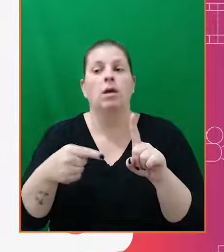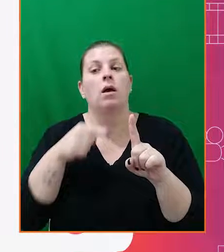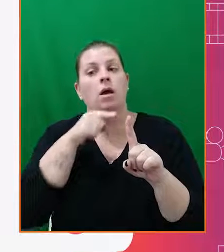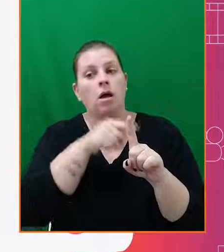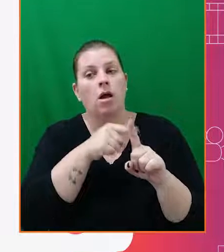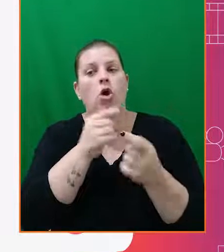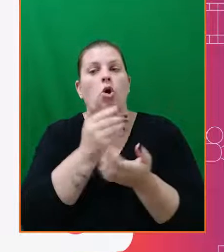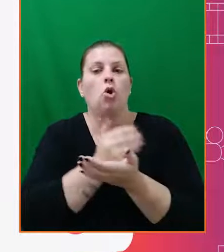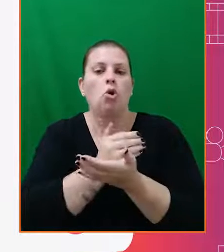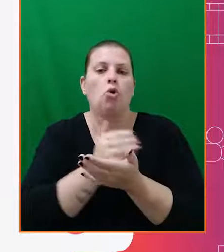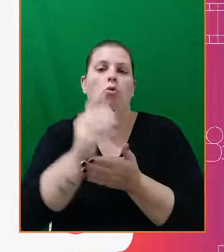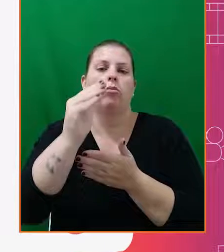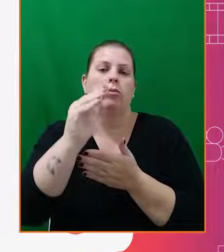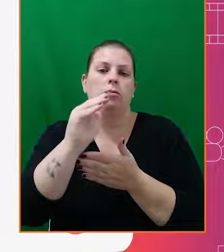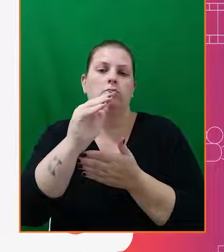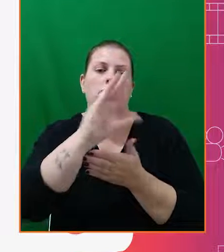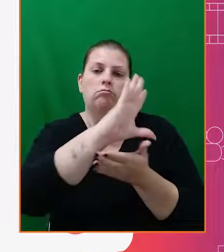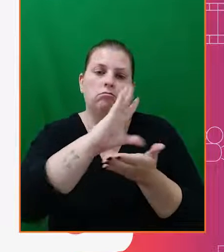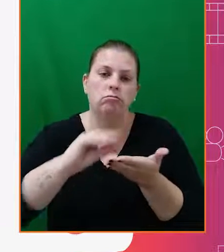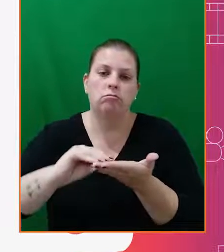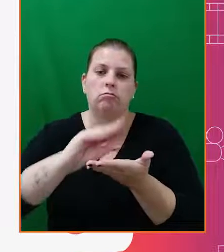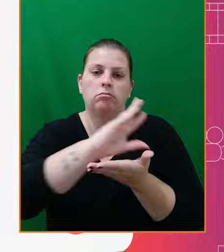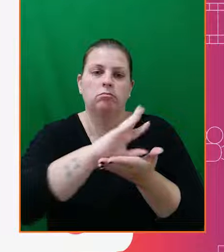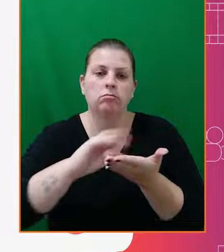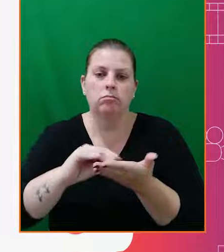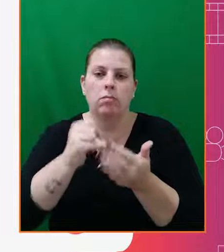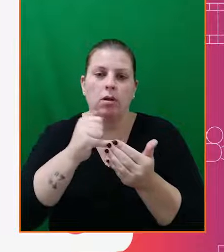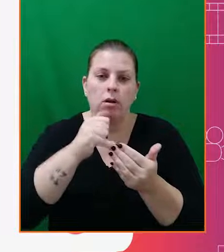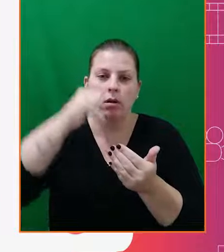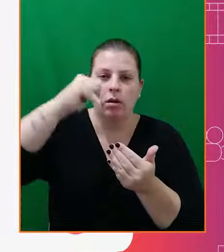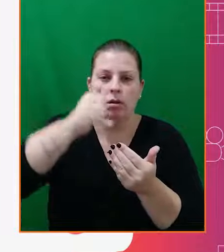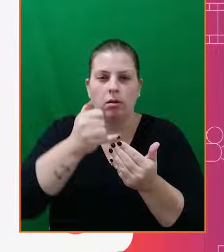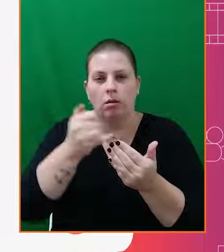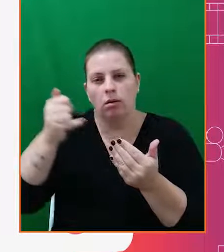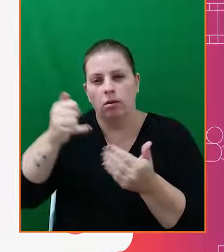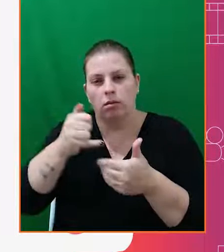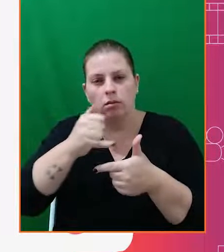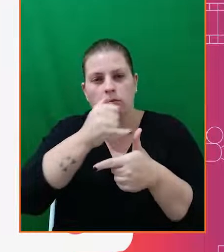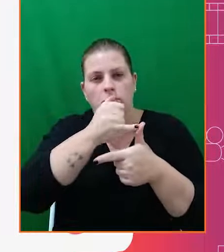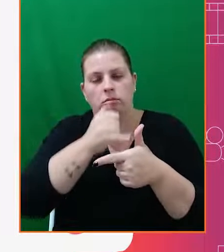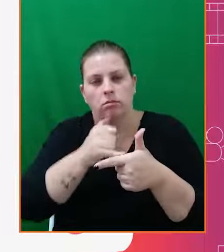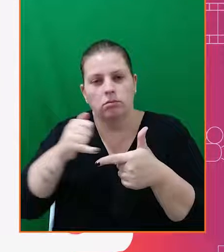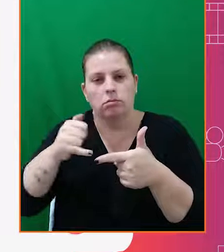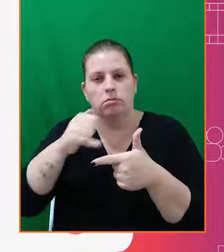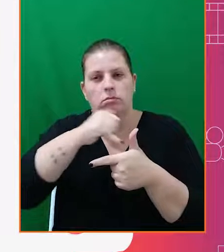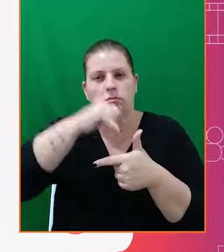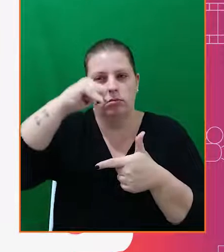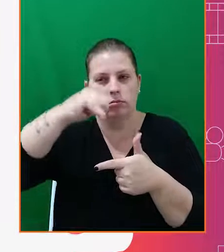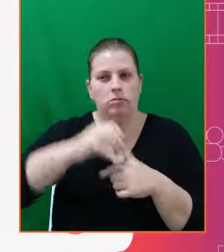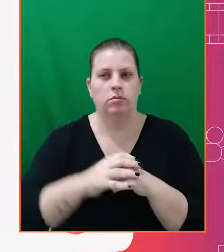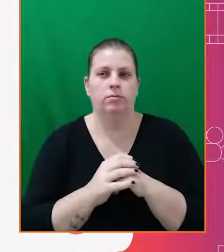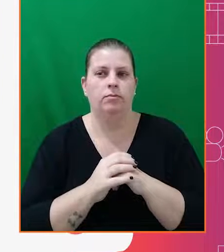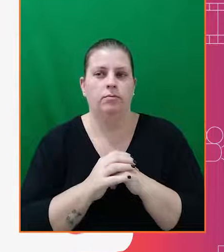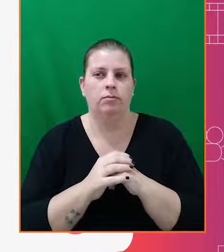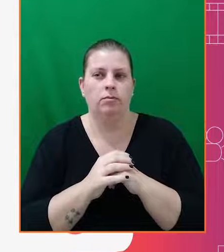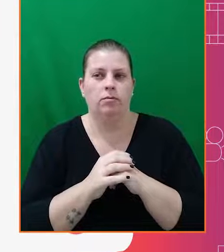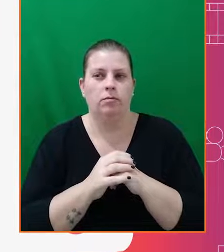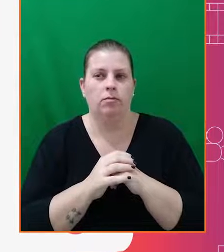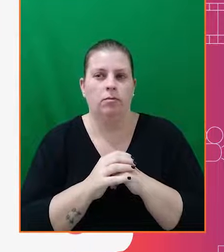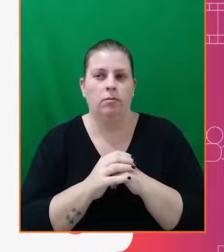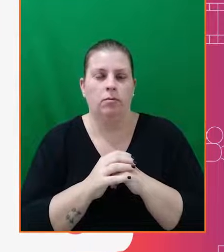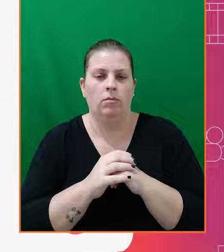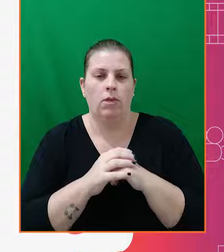aqui. A partir daí, eu consegui criar essas outras linhas que me serviram como base. Essas daqui para